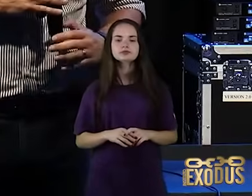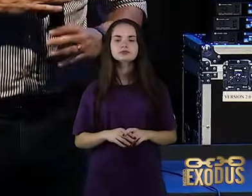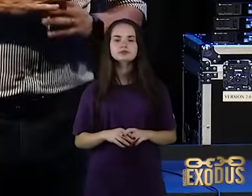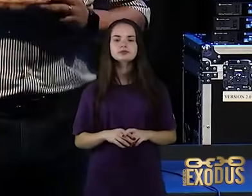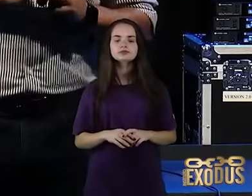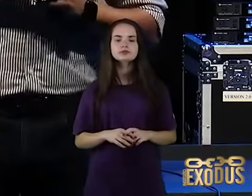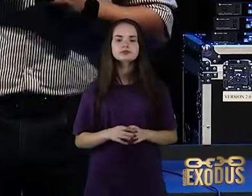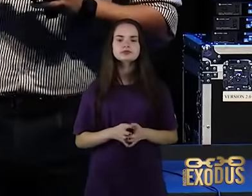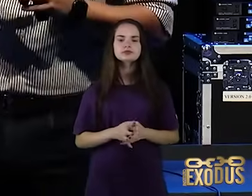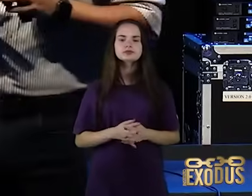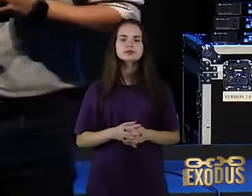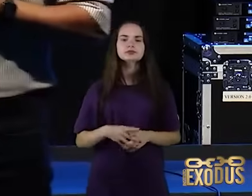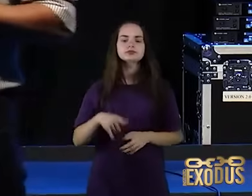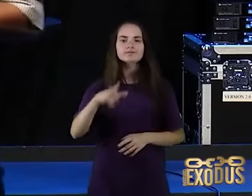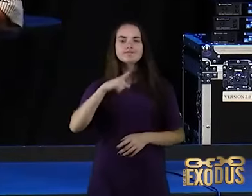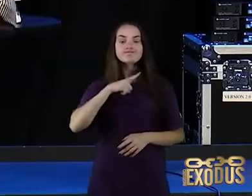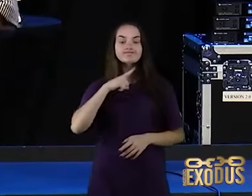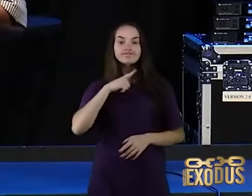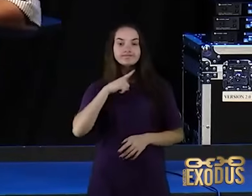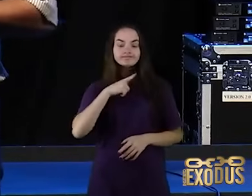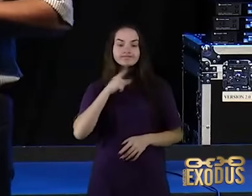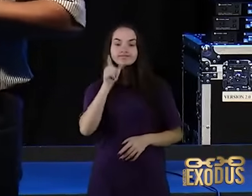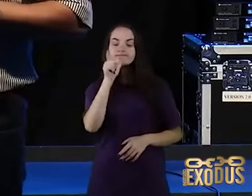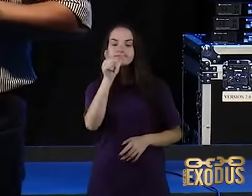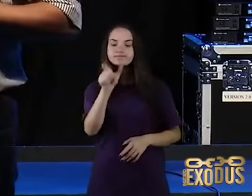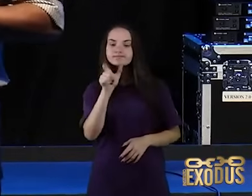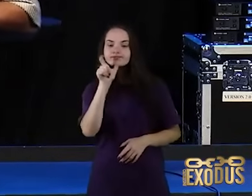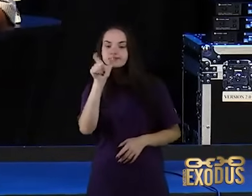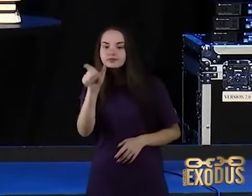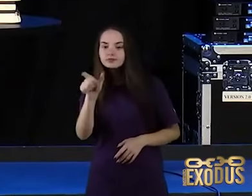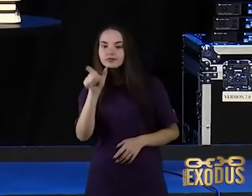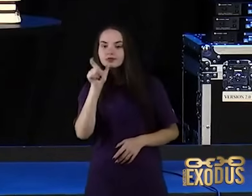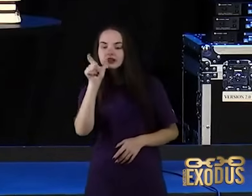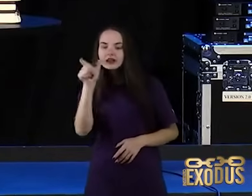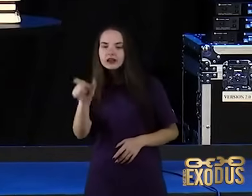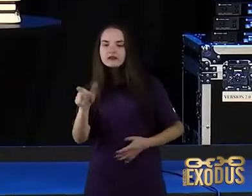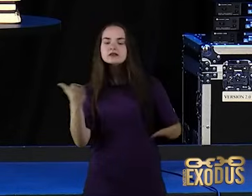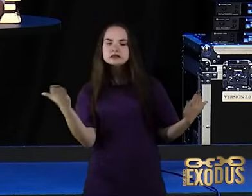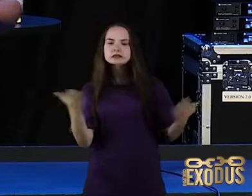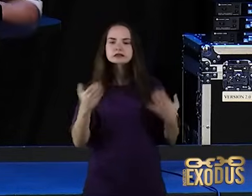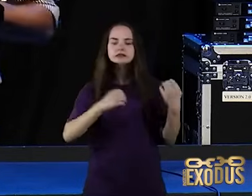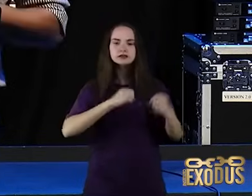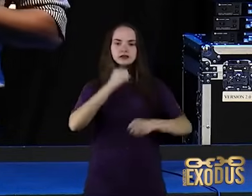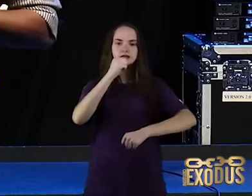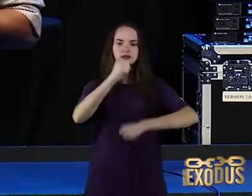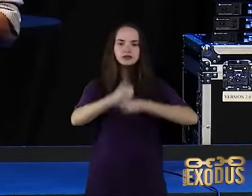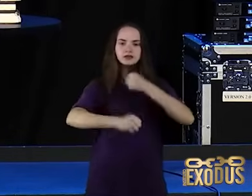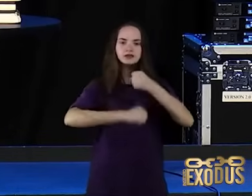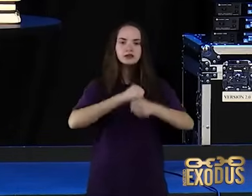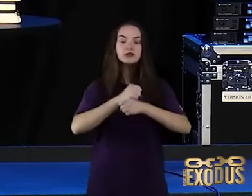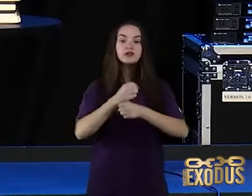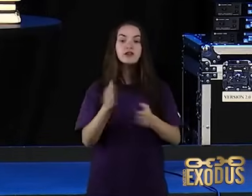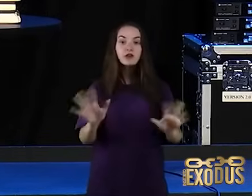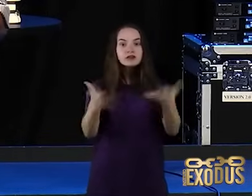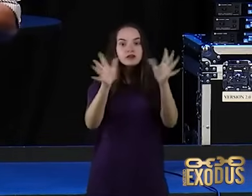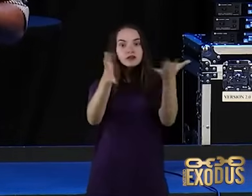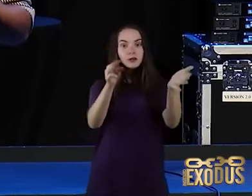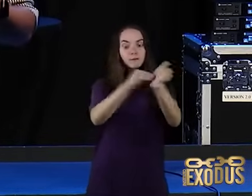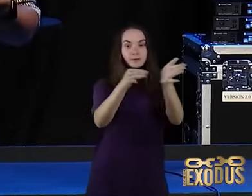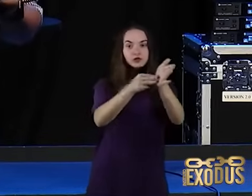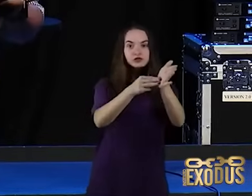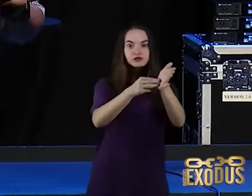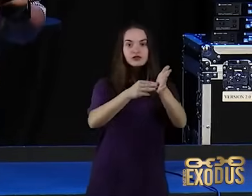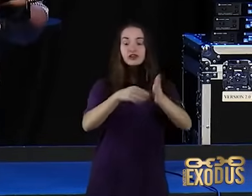mentiras então existem palavras que serão dadas esse ano que vão te motivar e outros que vão